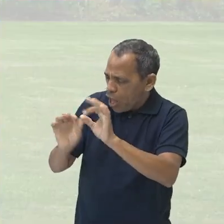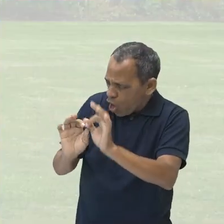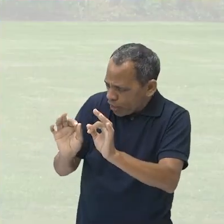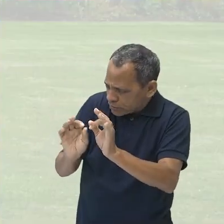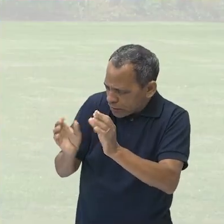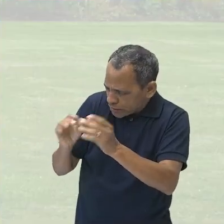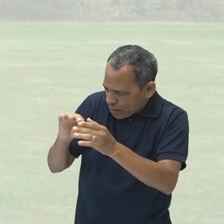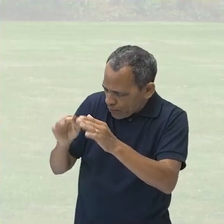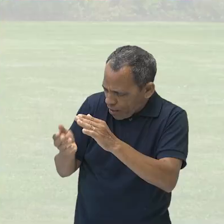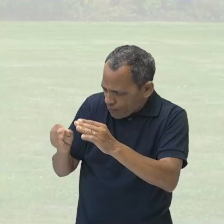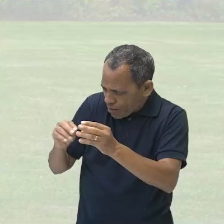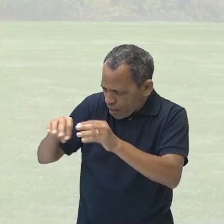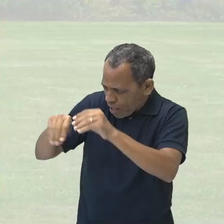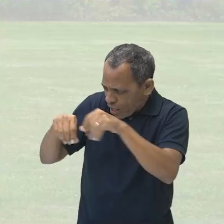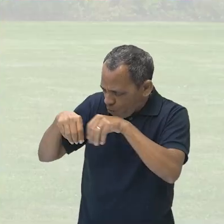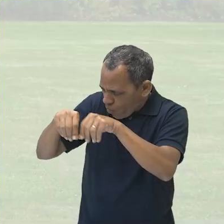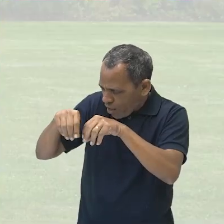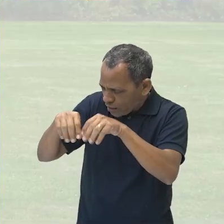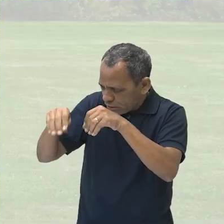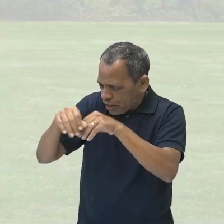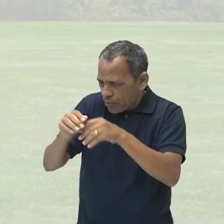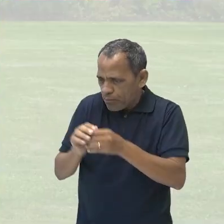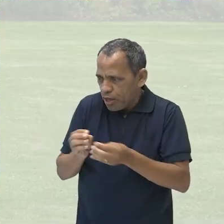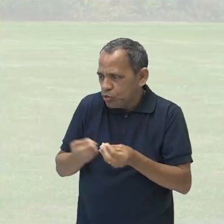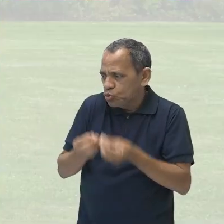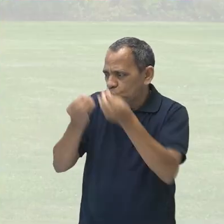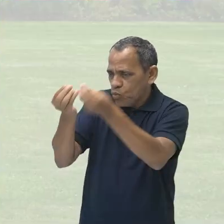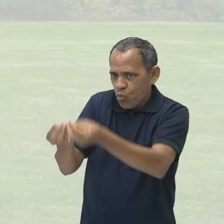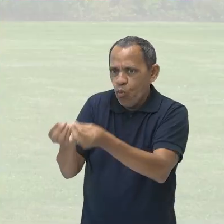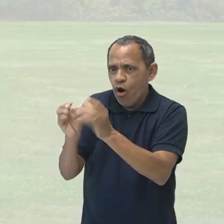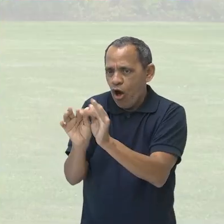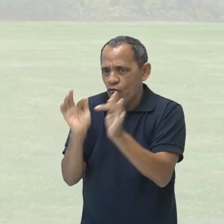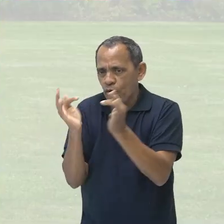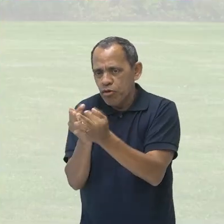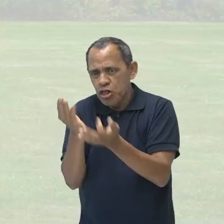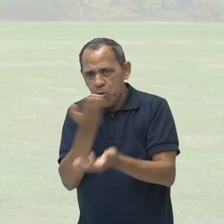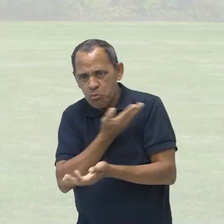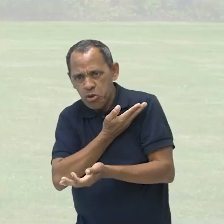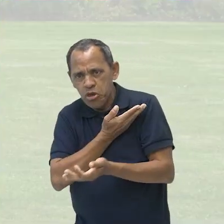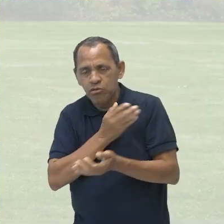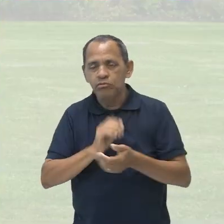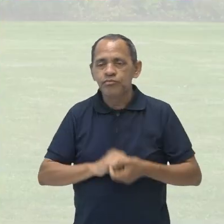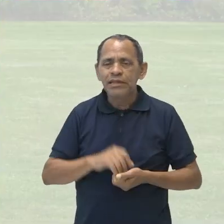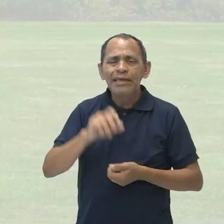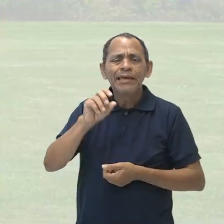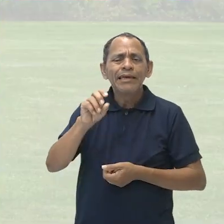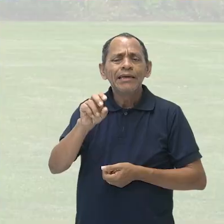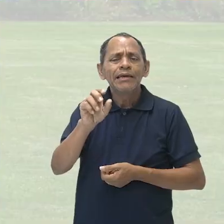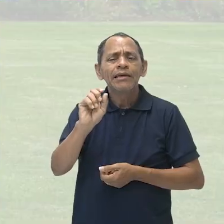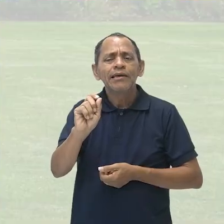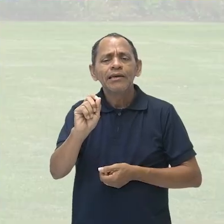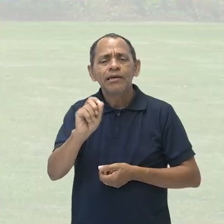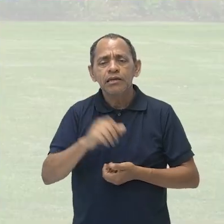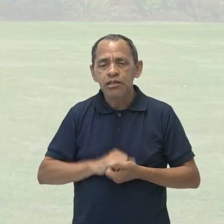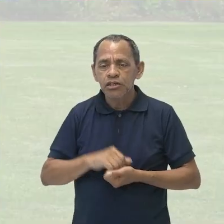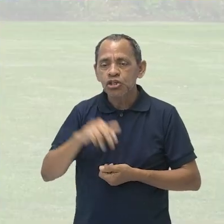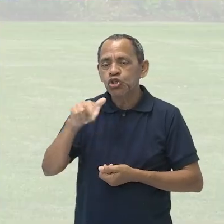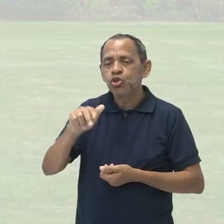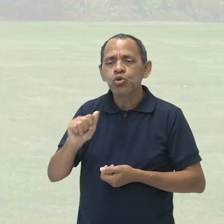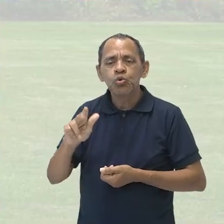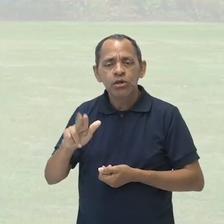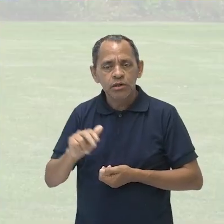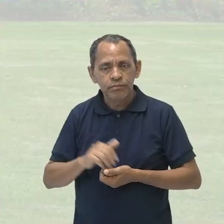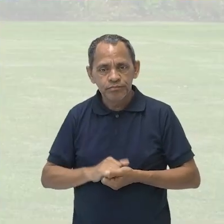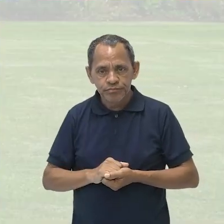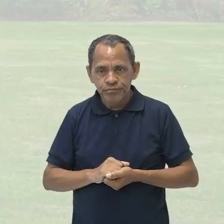é importante para você, um familiar, um amigo, amiga, enfim. Quem nunca fez isso? Certamente alguém já